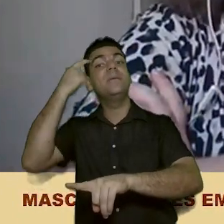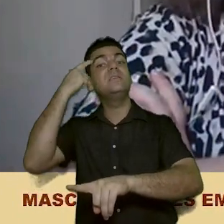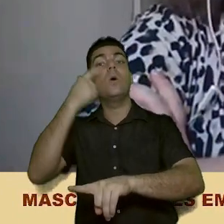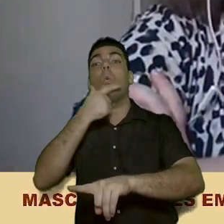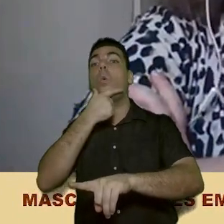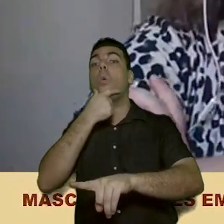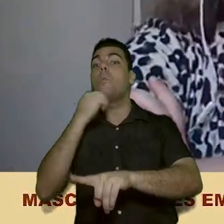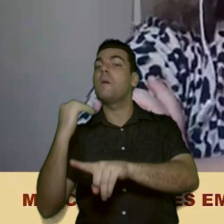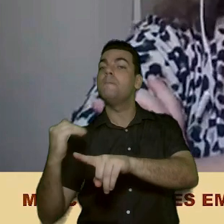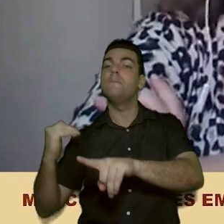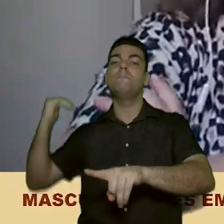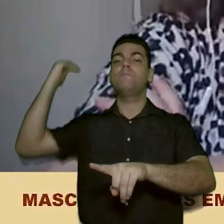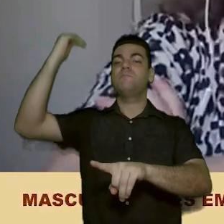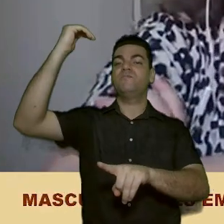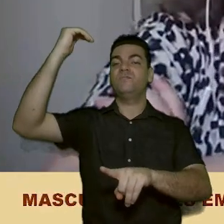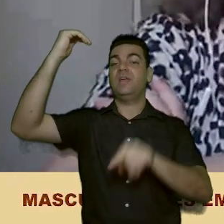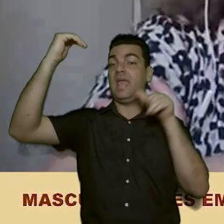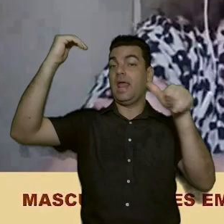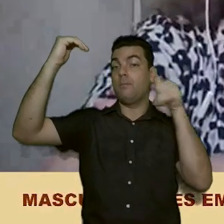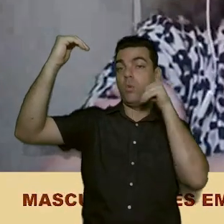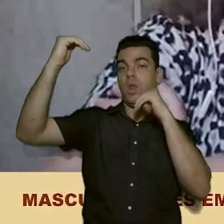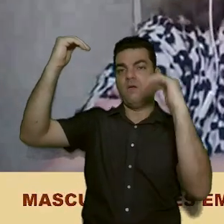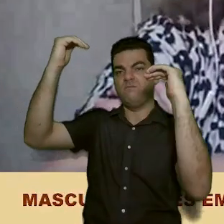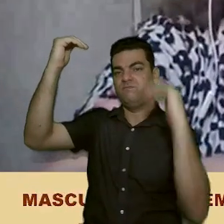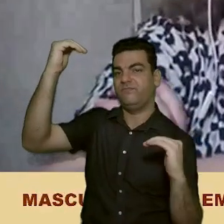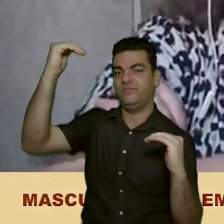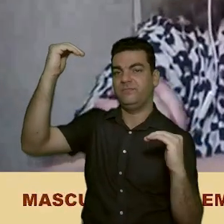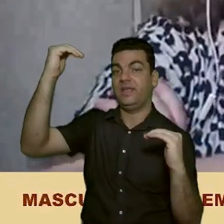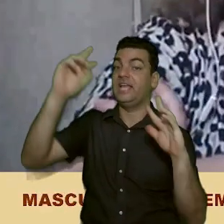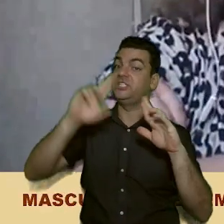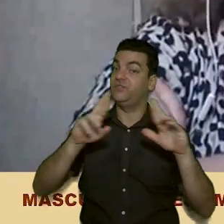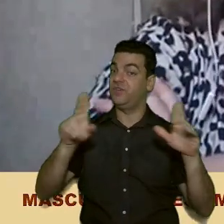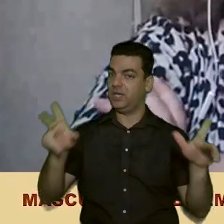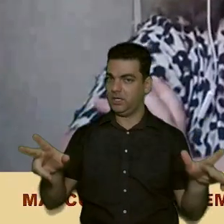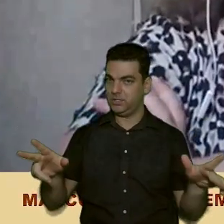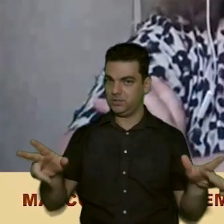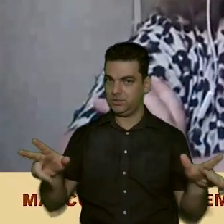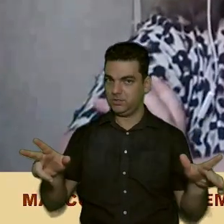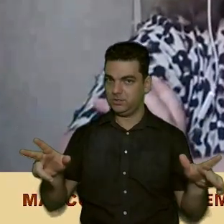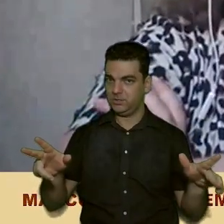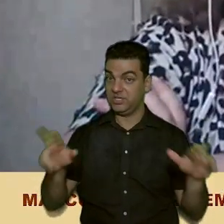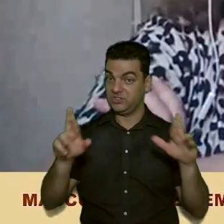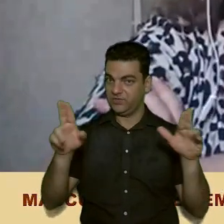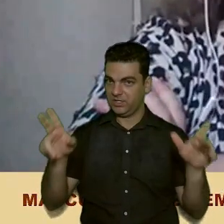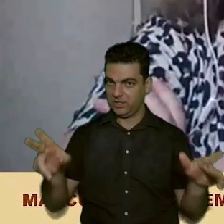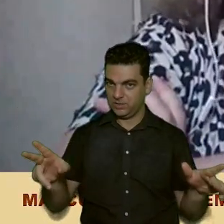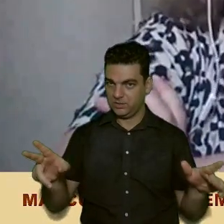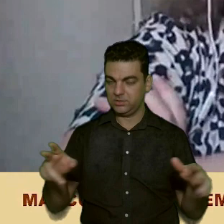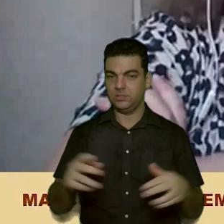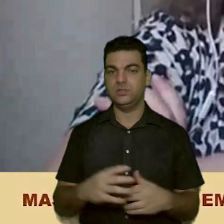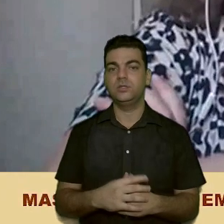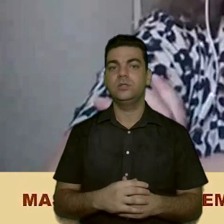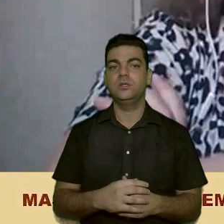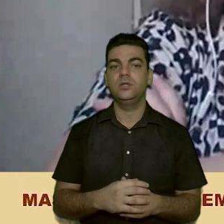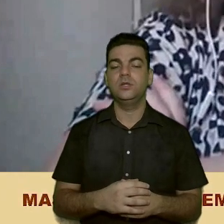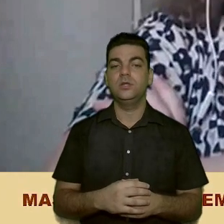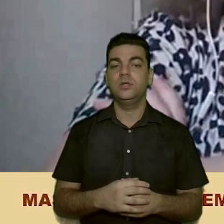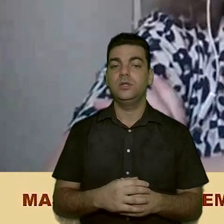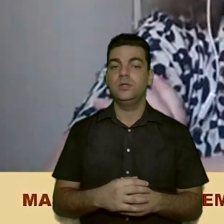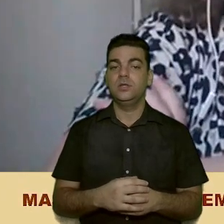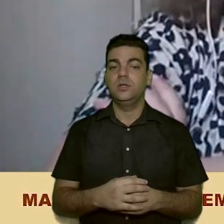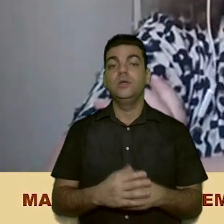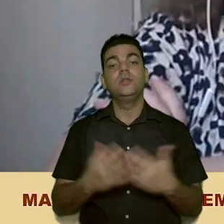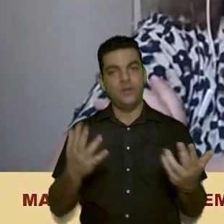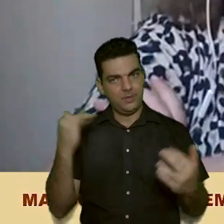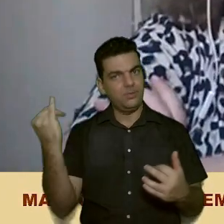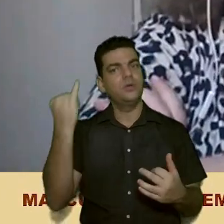sua liberdade. O machismo não, o machismo é o sexismo, né? O homem se sobrepondo à mulher, aí a questão do homem branco,